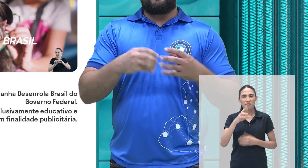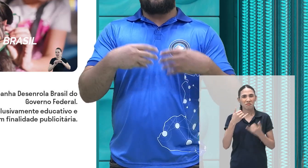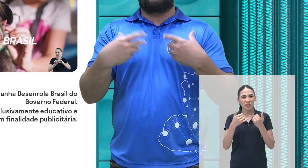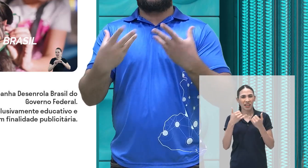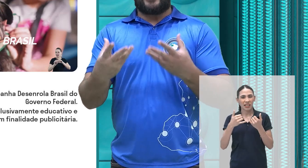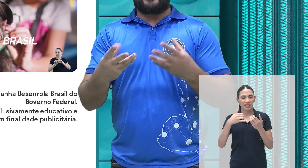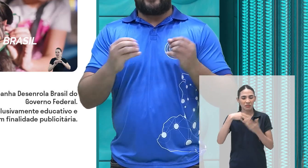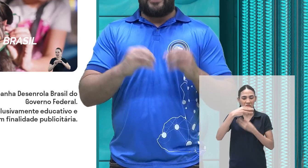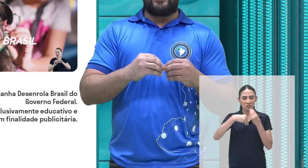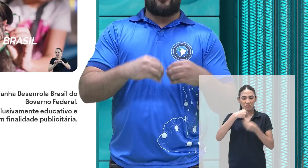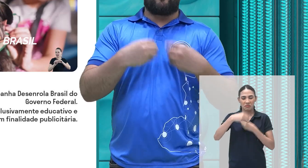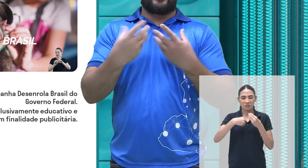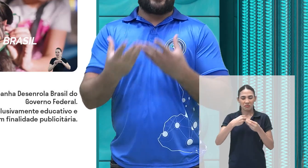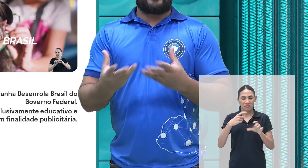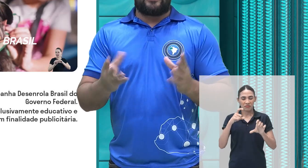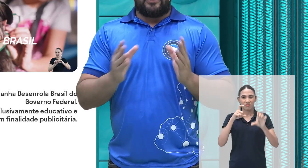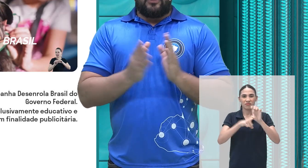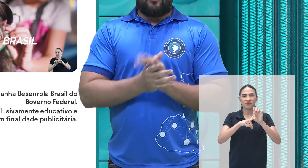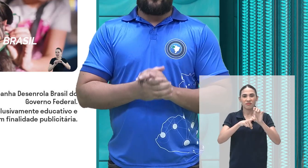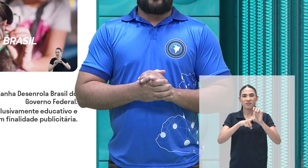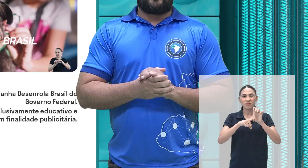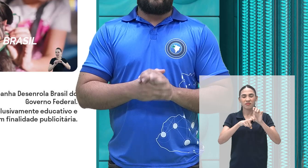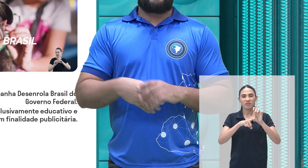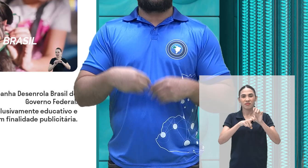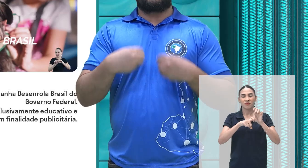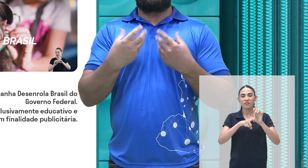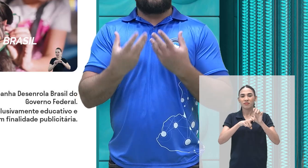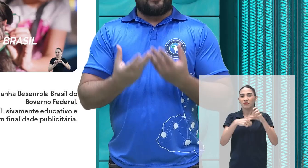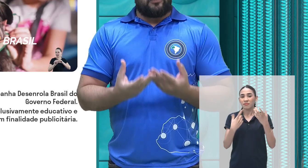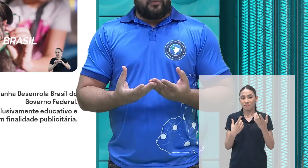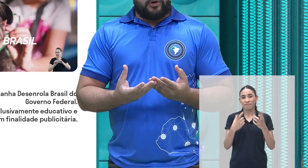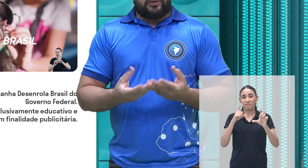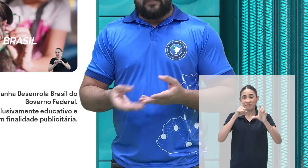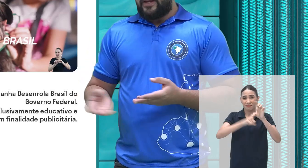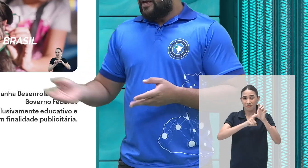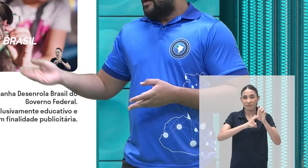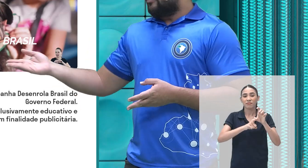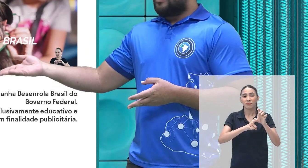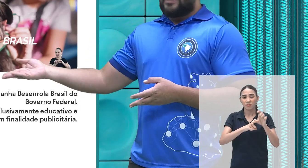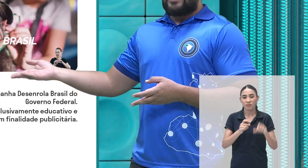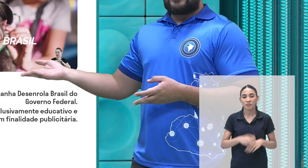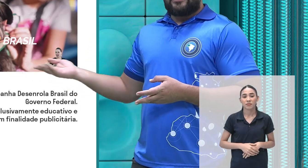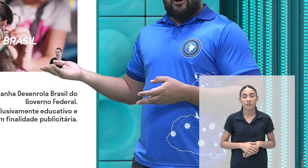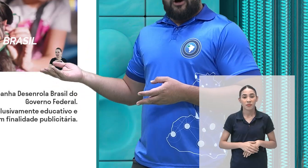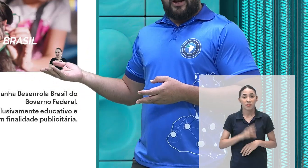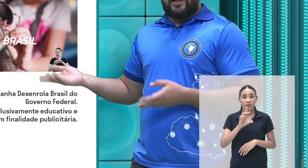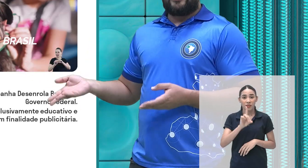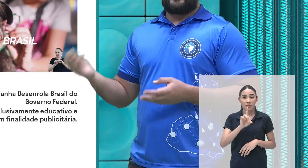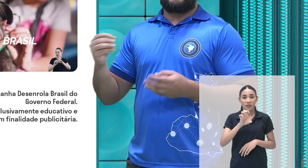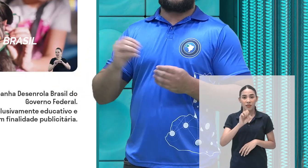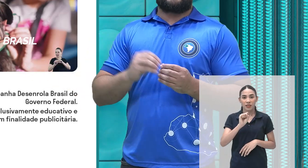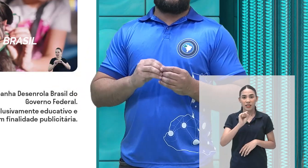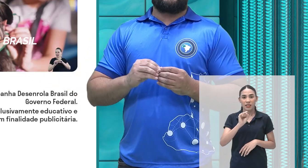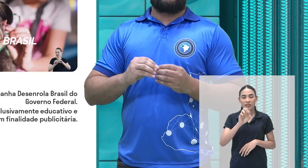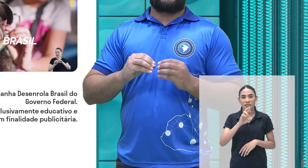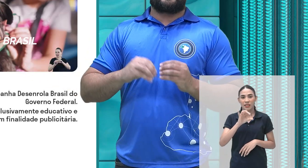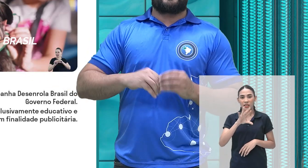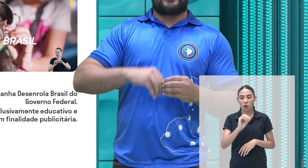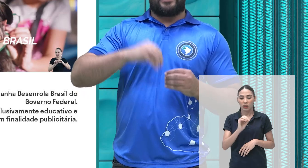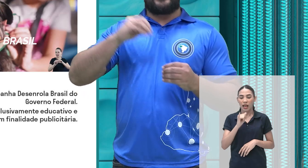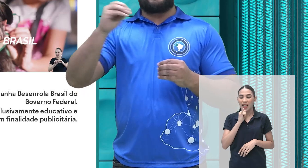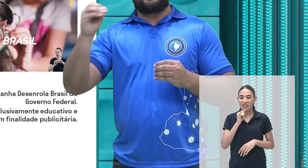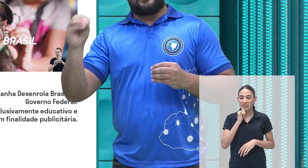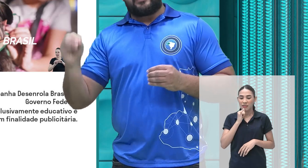está endividada, enrolada com as dívidas, devendo muito. E o desenrola é exatamente